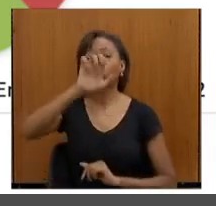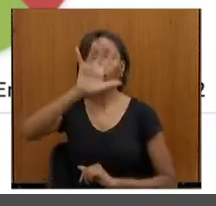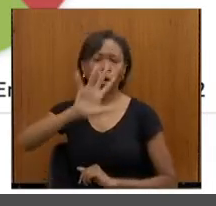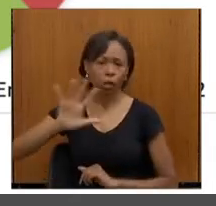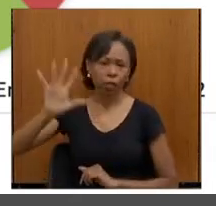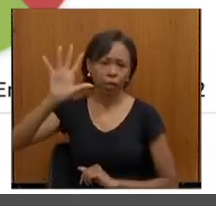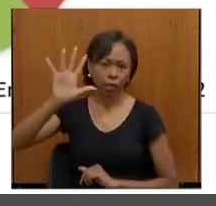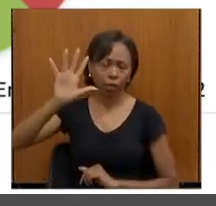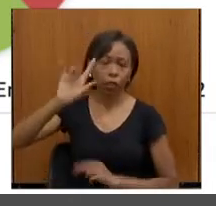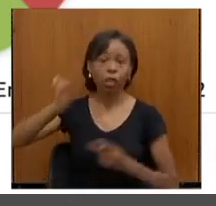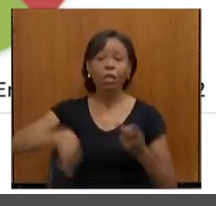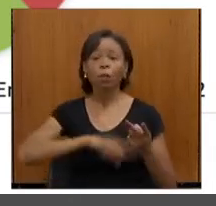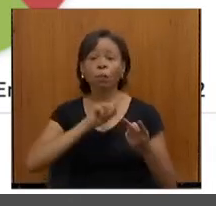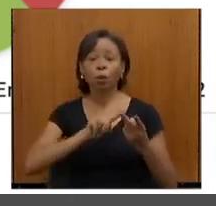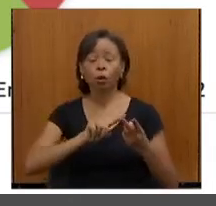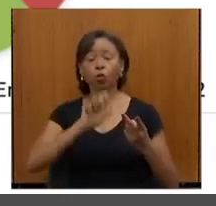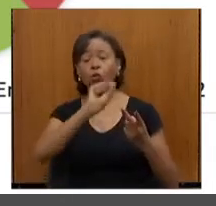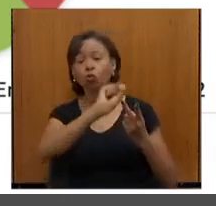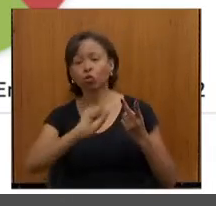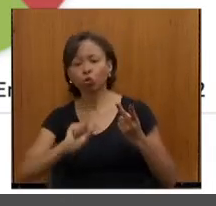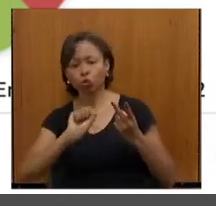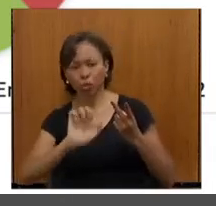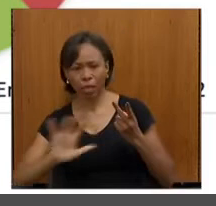no Sudeste, mas